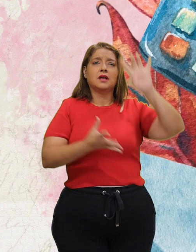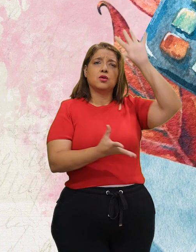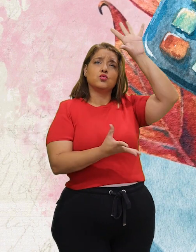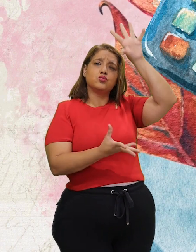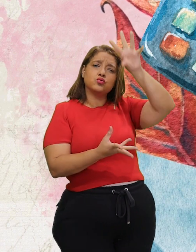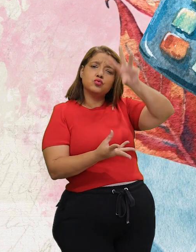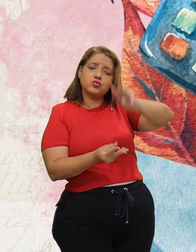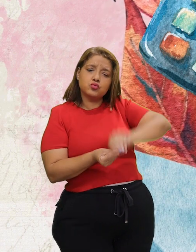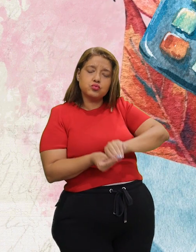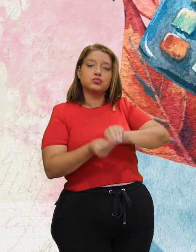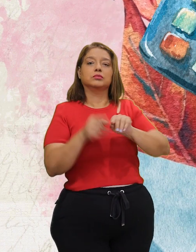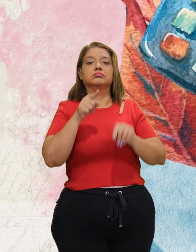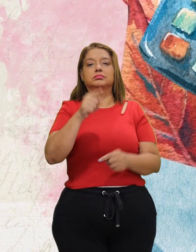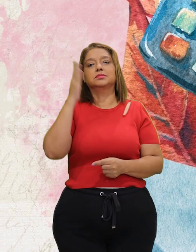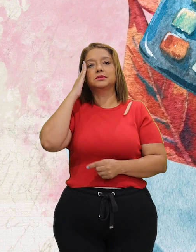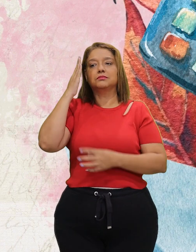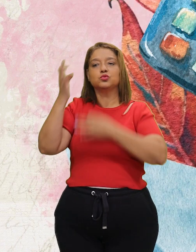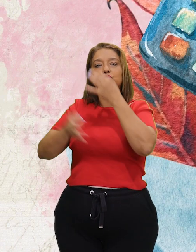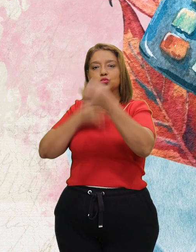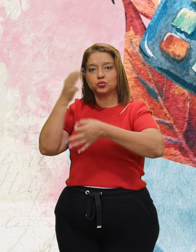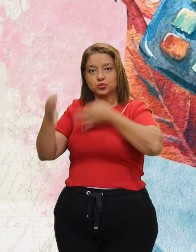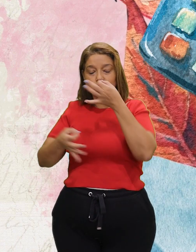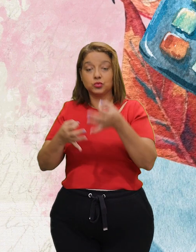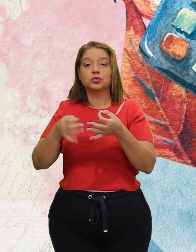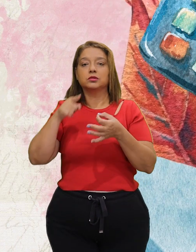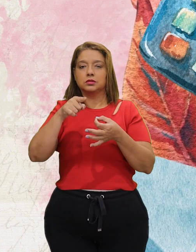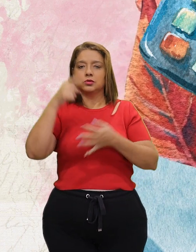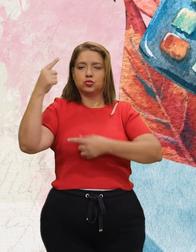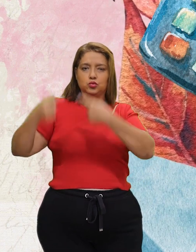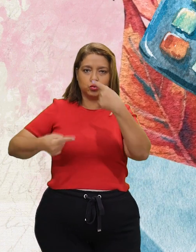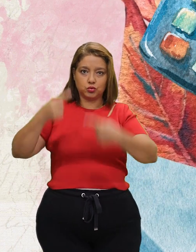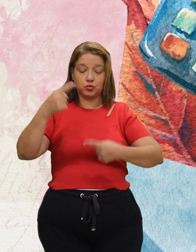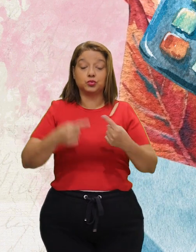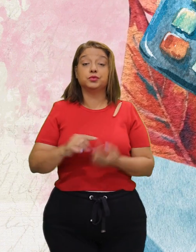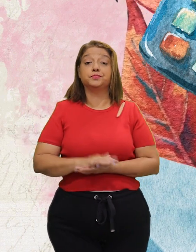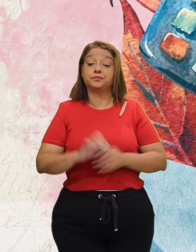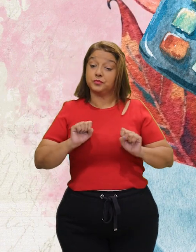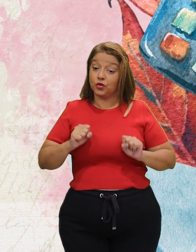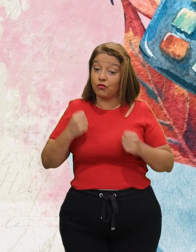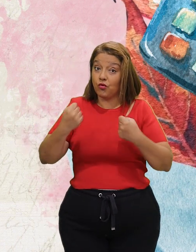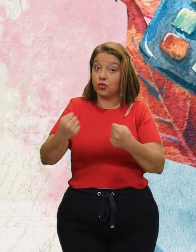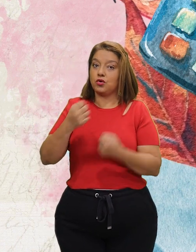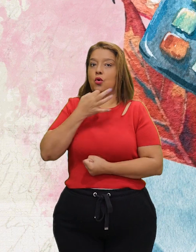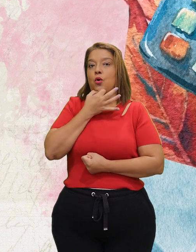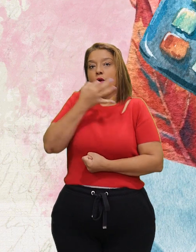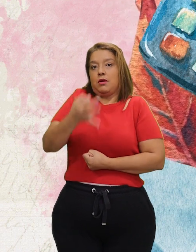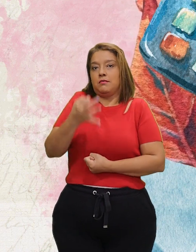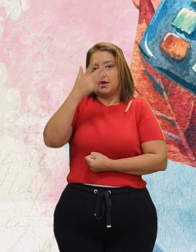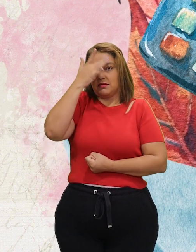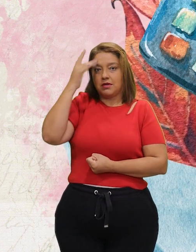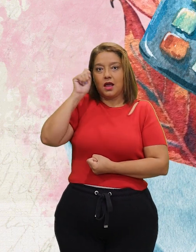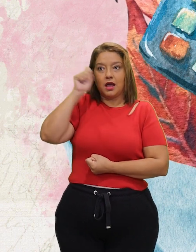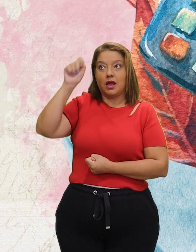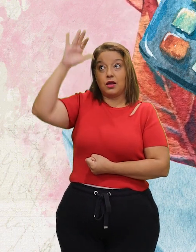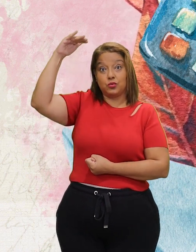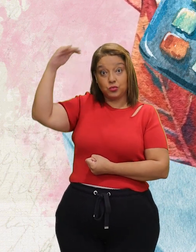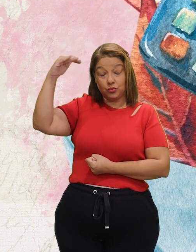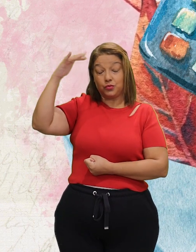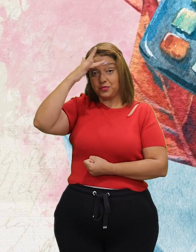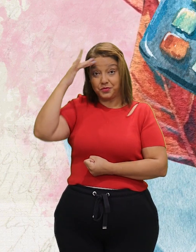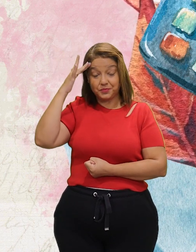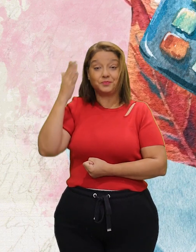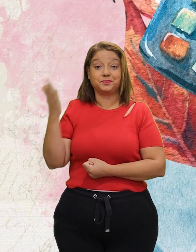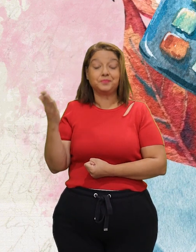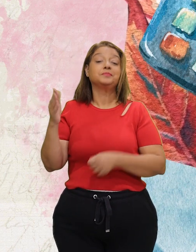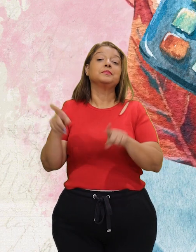principais pontos discutidos no artigo, reforçar a opinião do autor, incluir um apelo ou